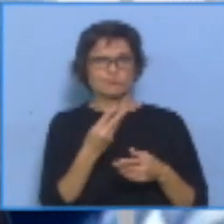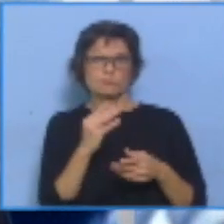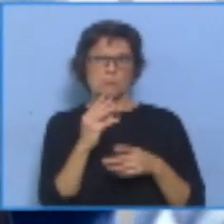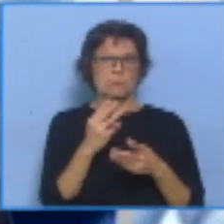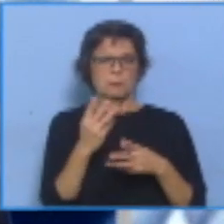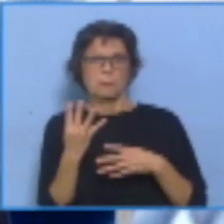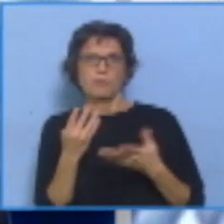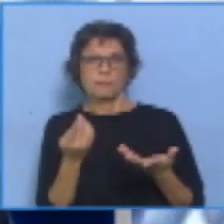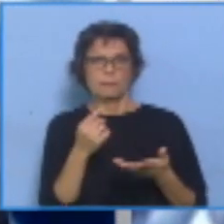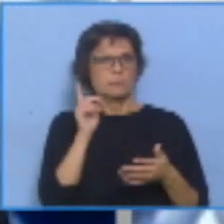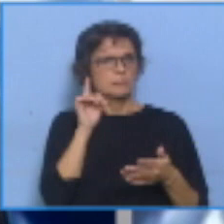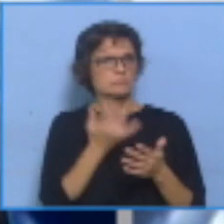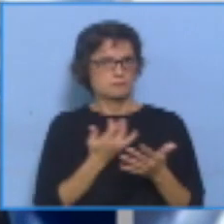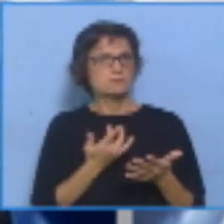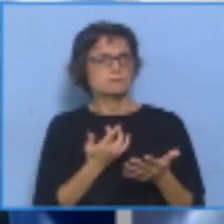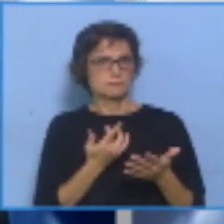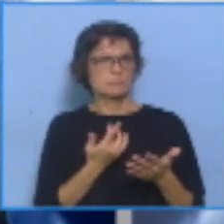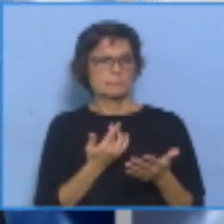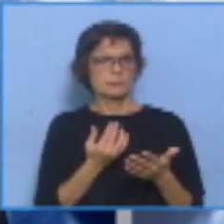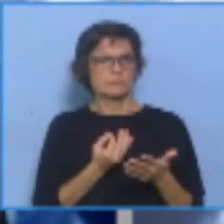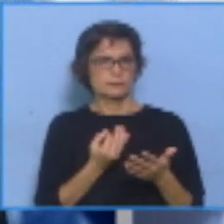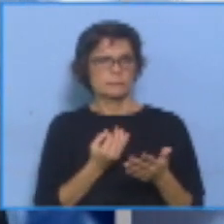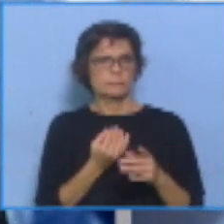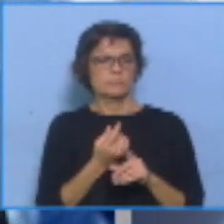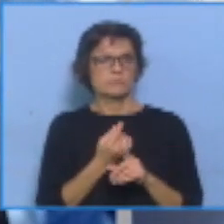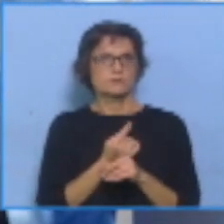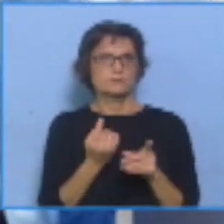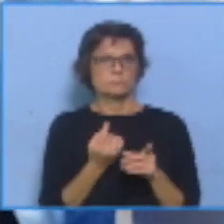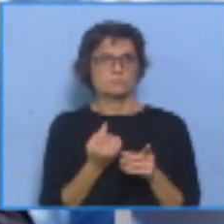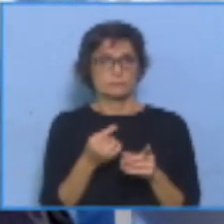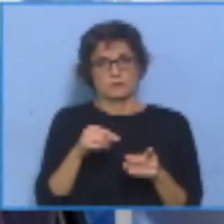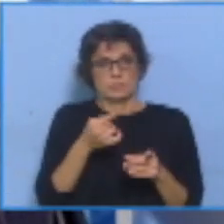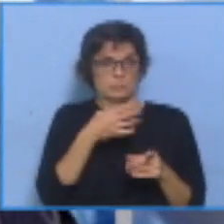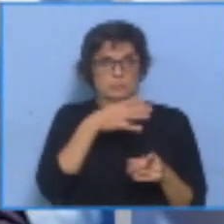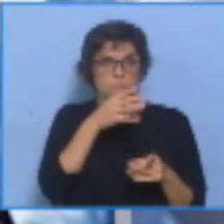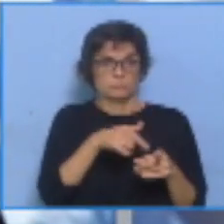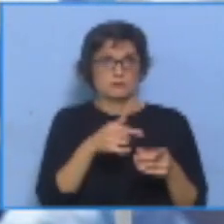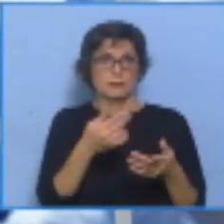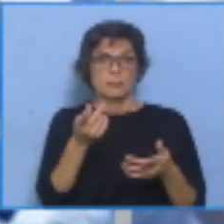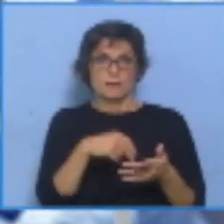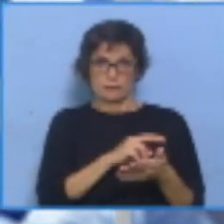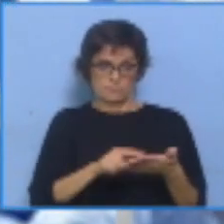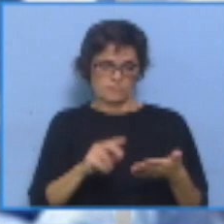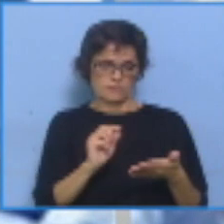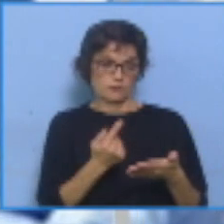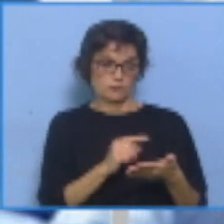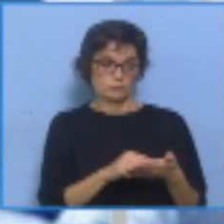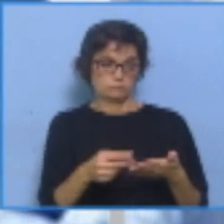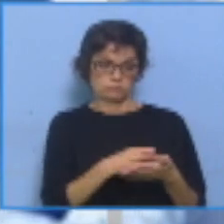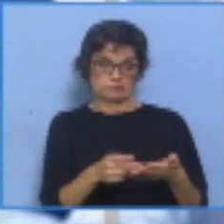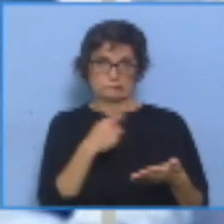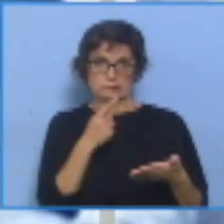que fossem lembrados exatamente por estarmos a discutir o que estamos a discutir. Num dos poemas ela